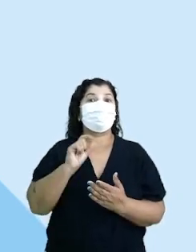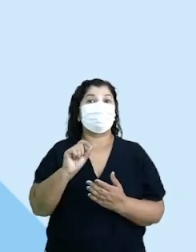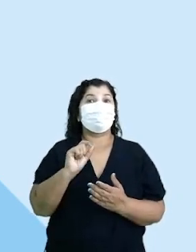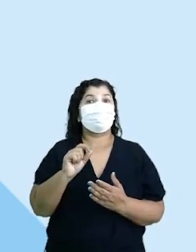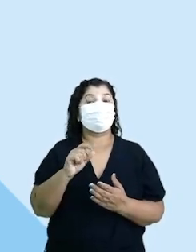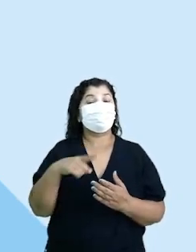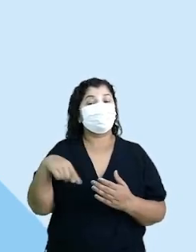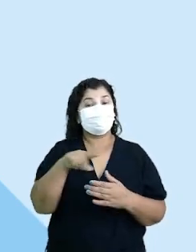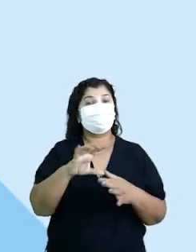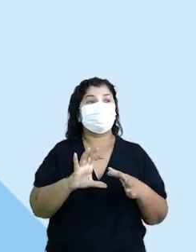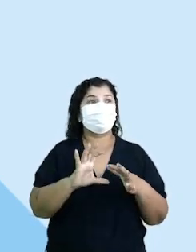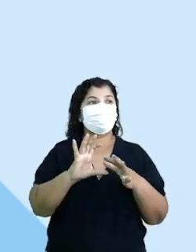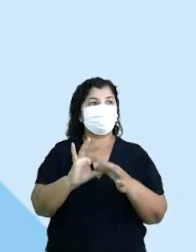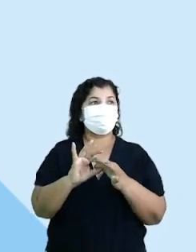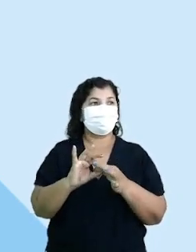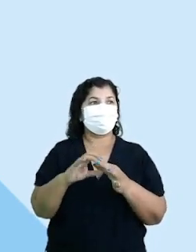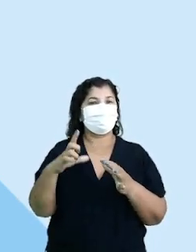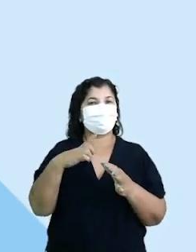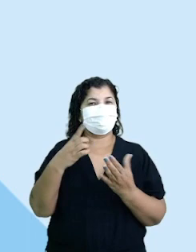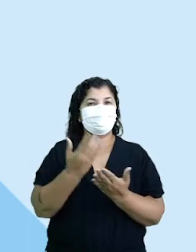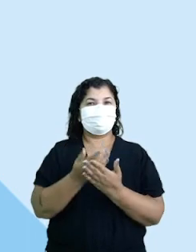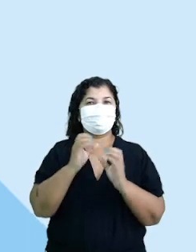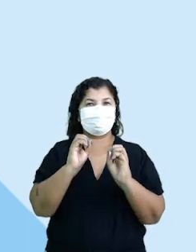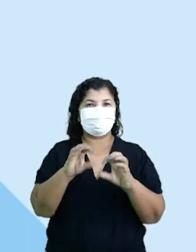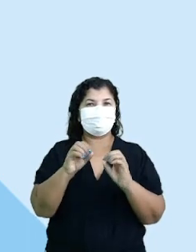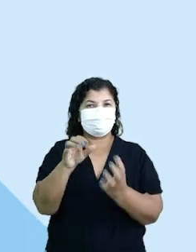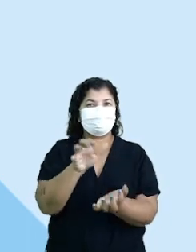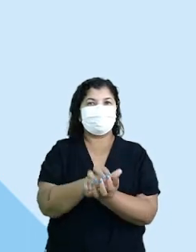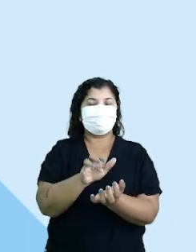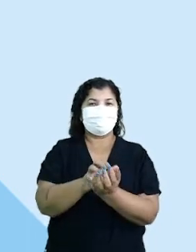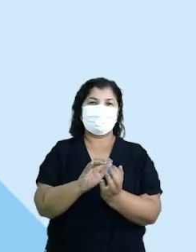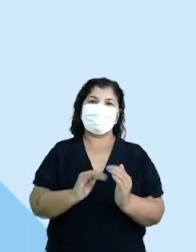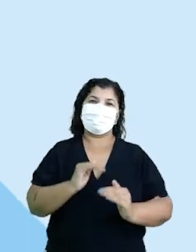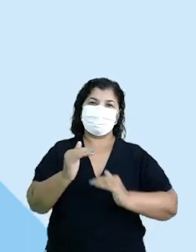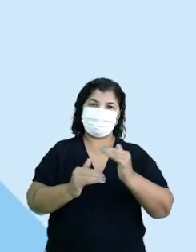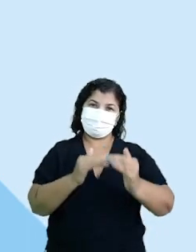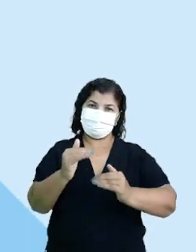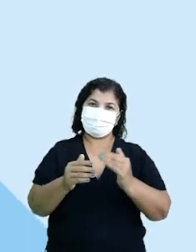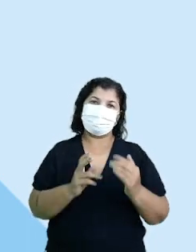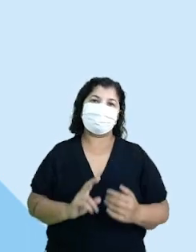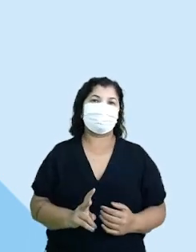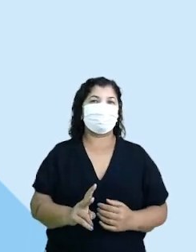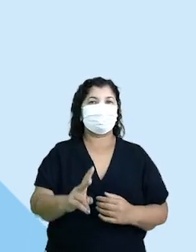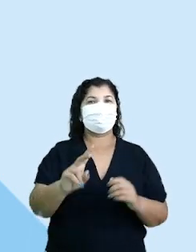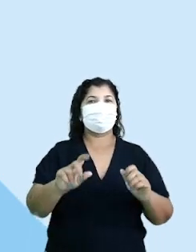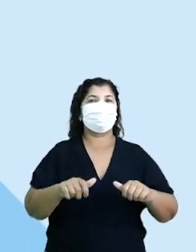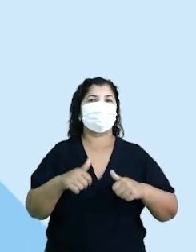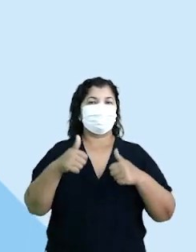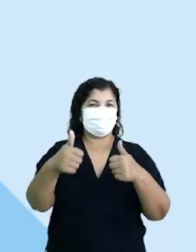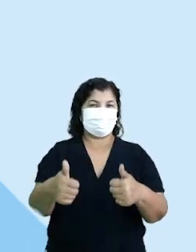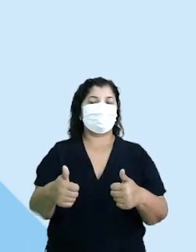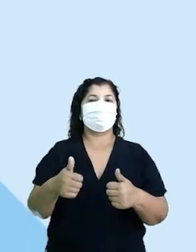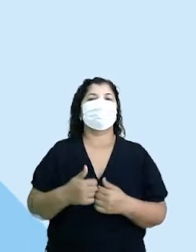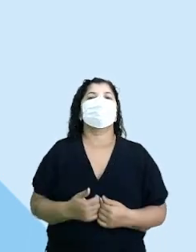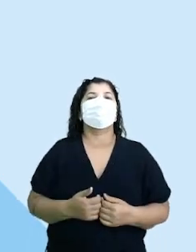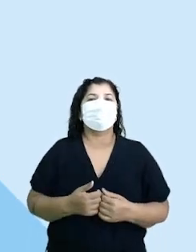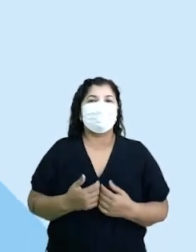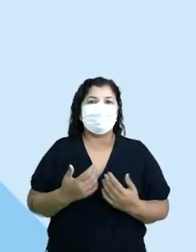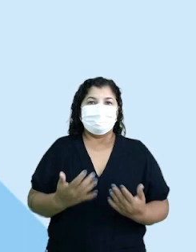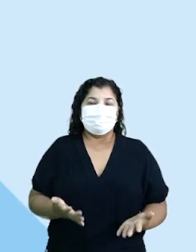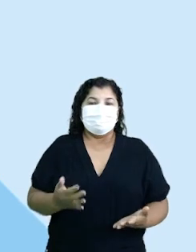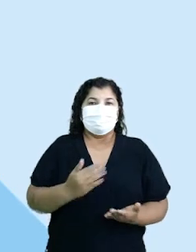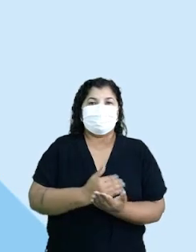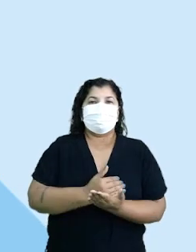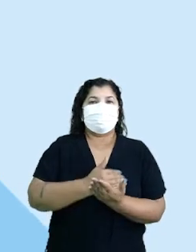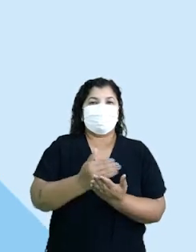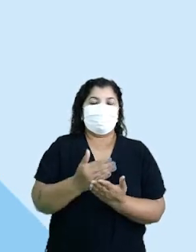nossa união em que a educação de Pernambuco tem avançado e vai continuar ainda avançando muito mais. Tranquilo? Então, para a gente iniciar a